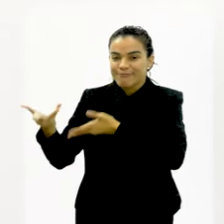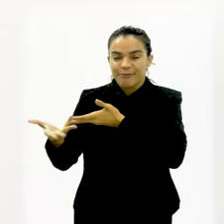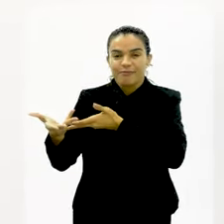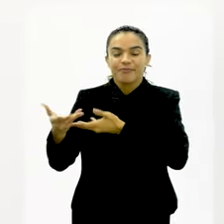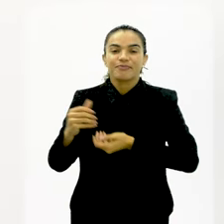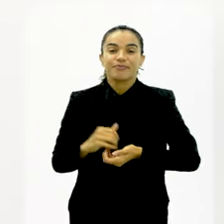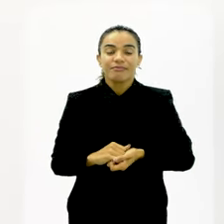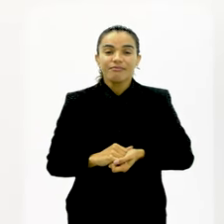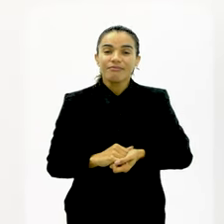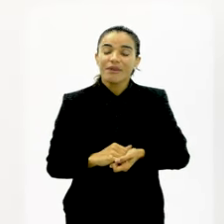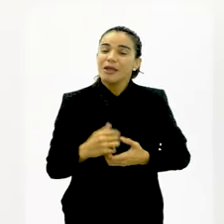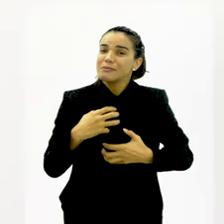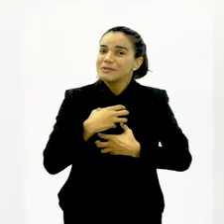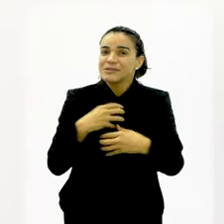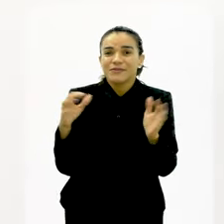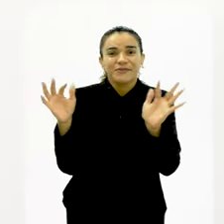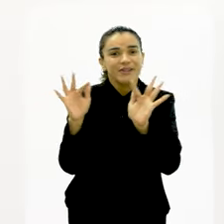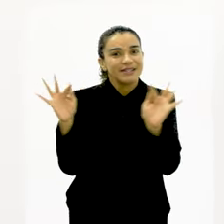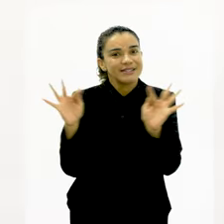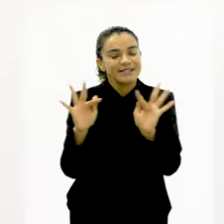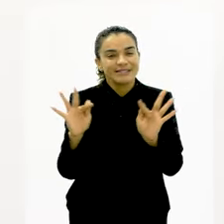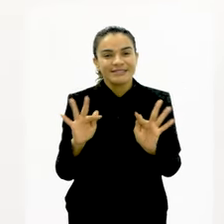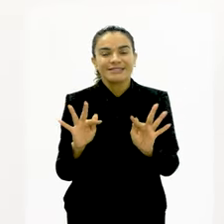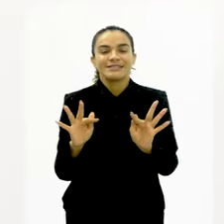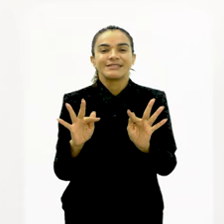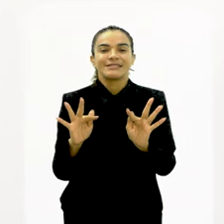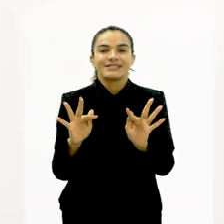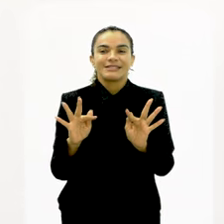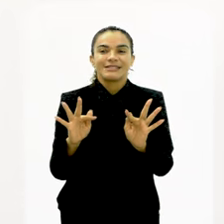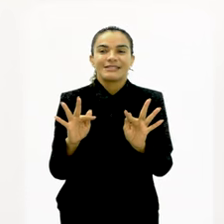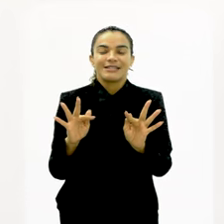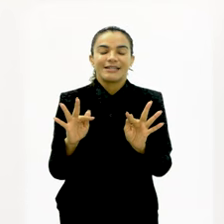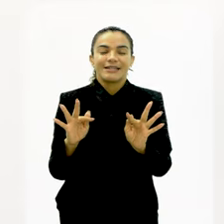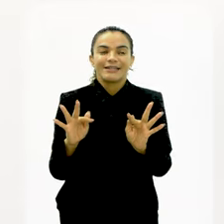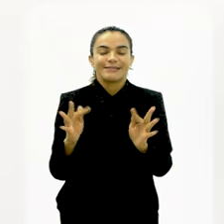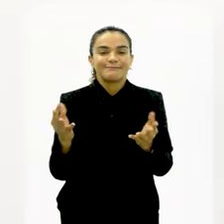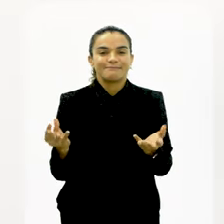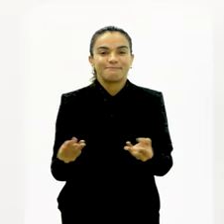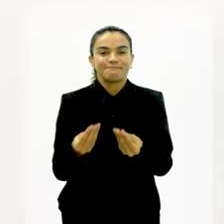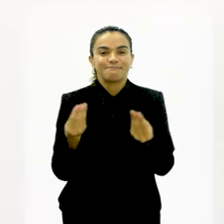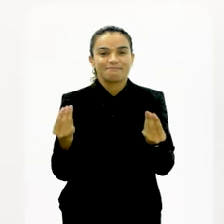trabalho. Eu fico feliz de poder